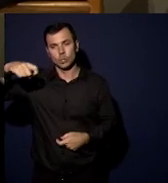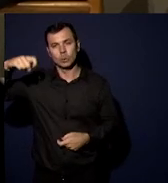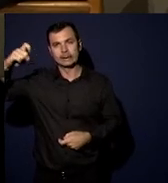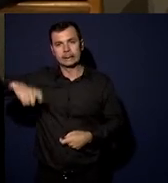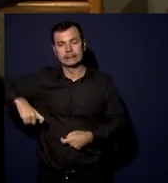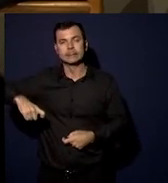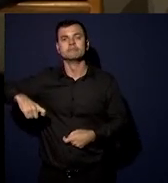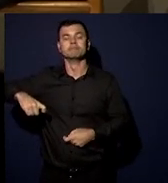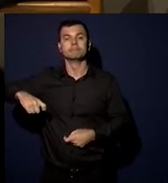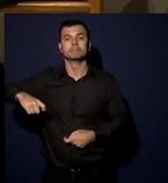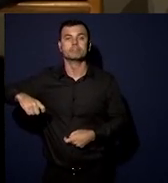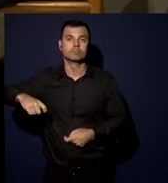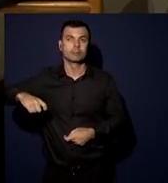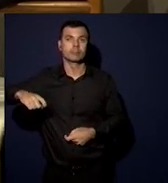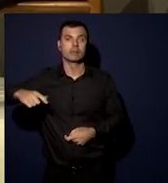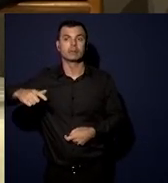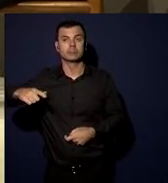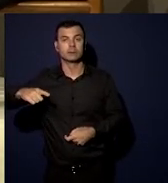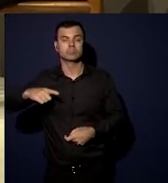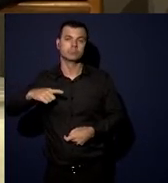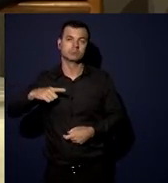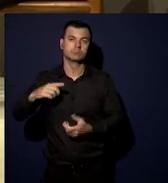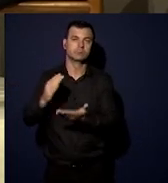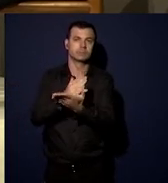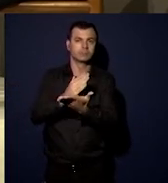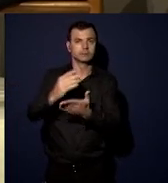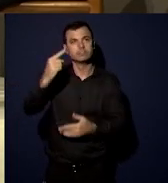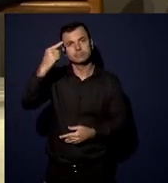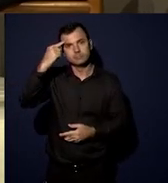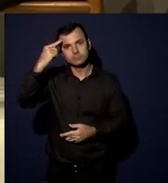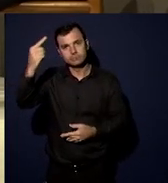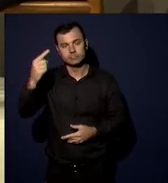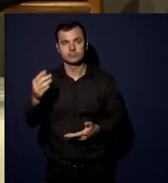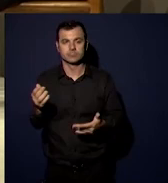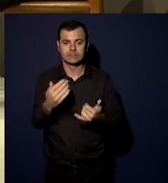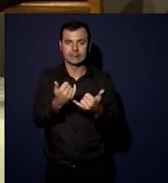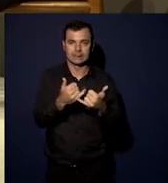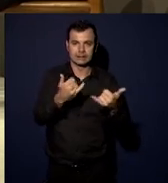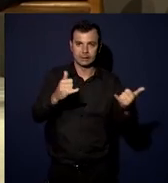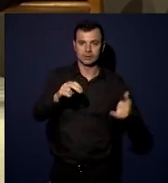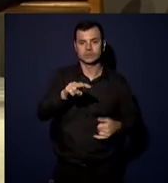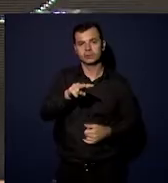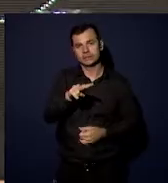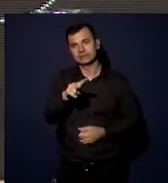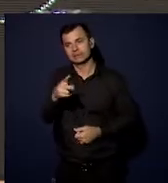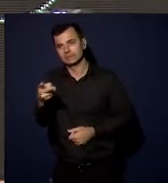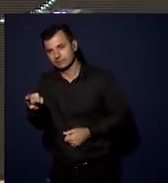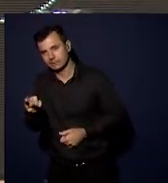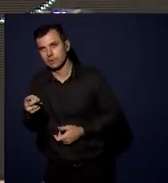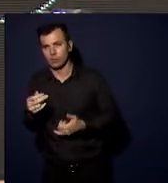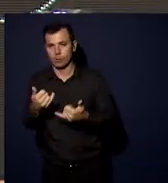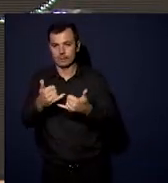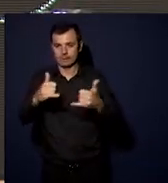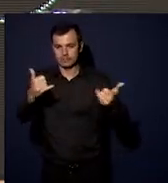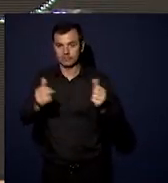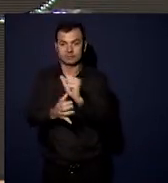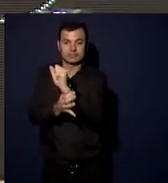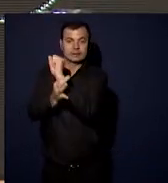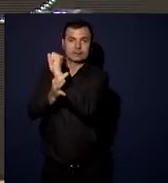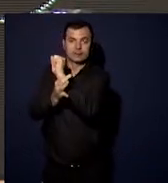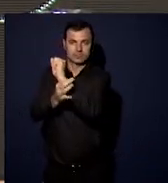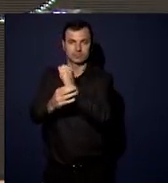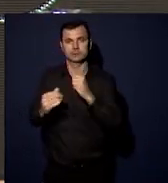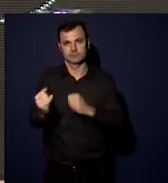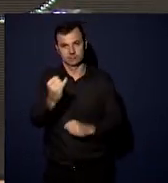um assunto que O Traidor entre transição energética segurança energética Vale lembrar